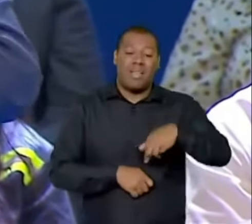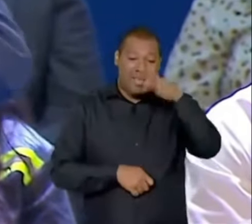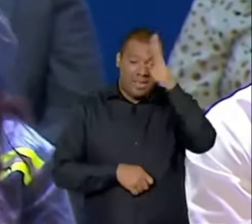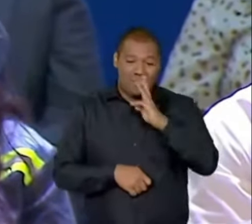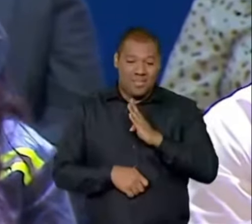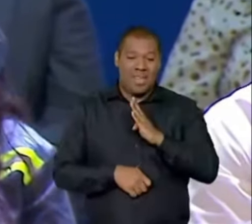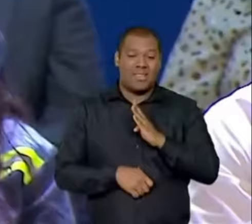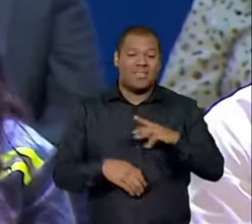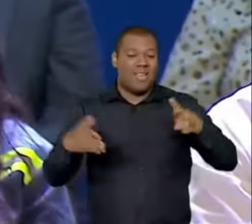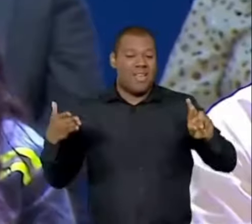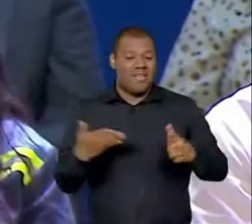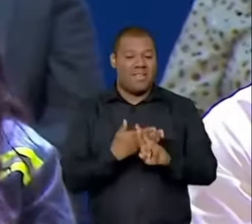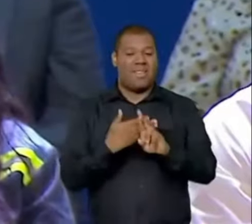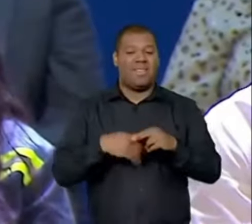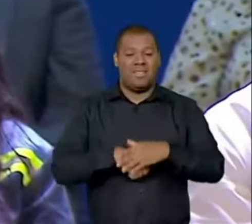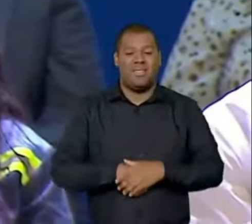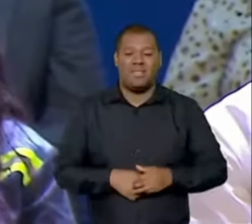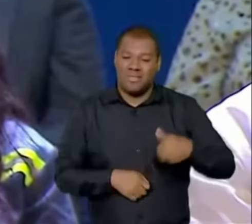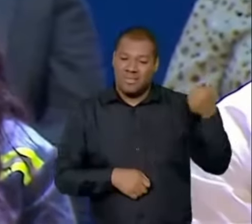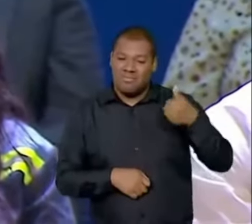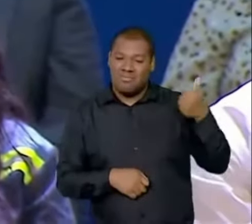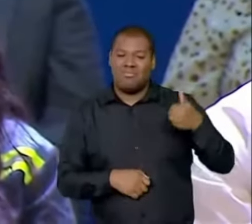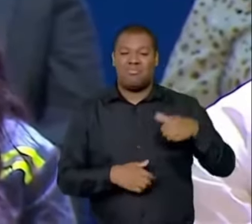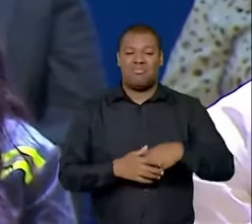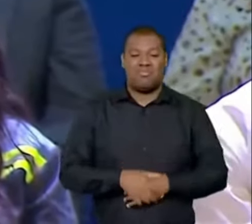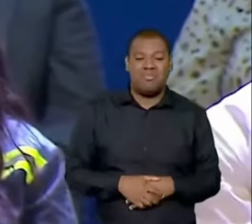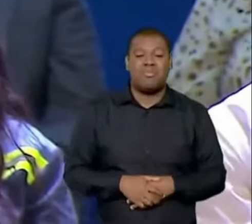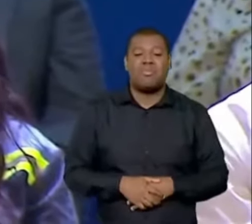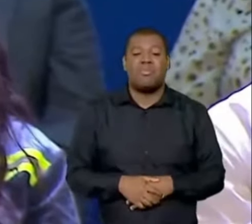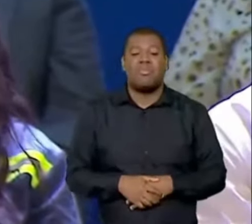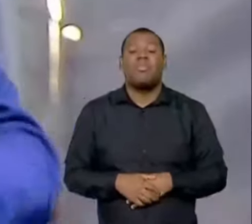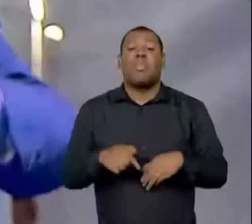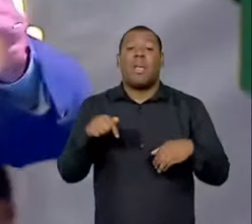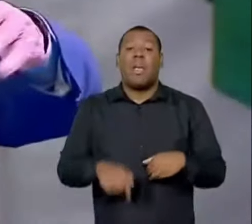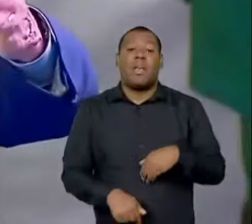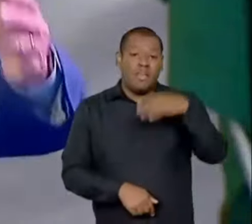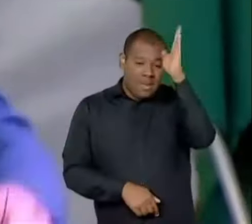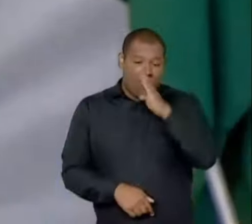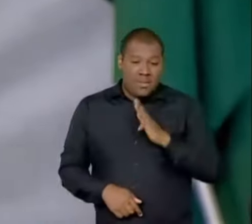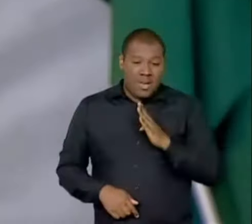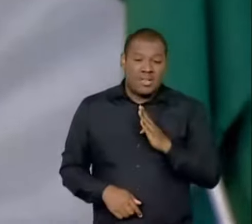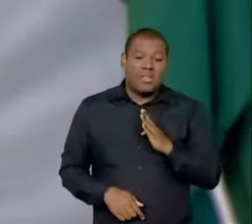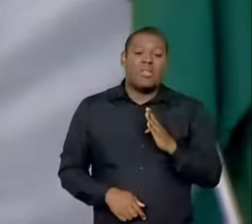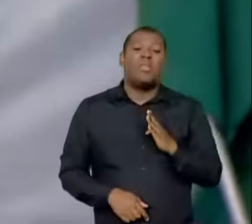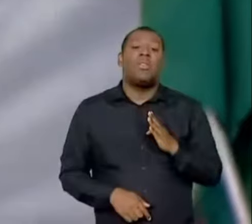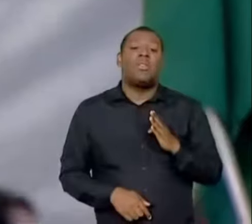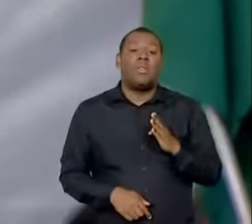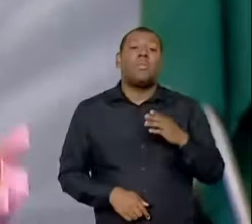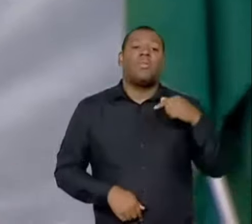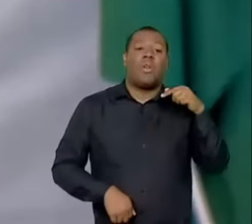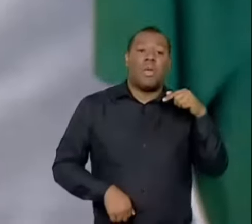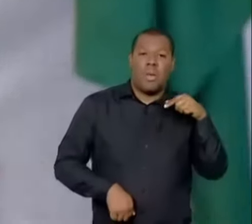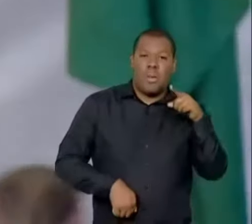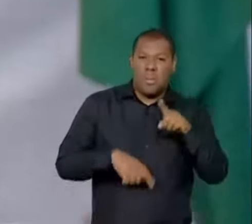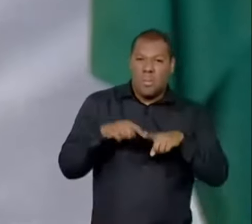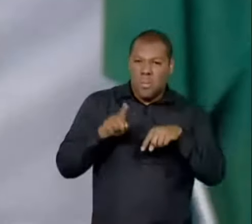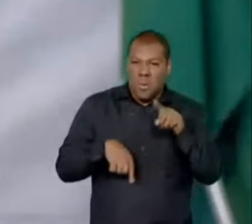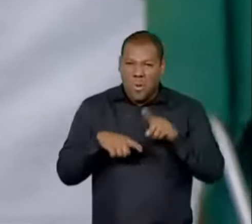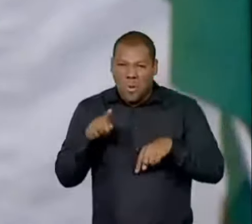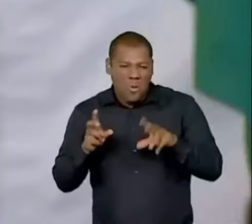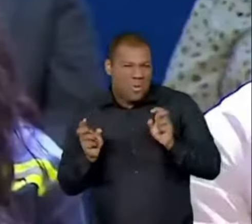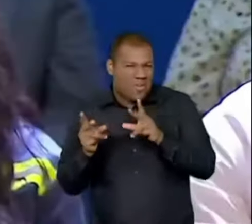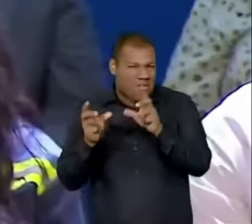está exportador de commodities, porque o Brasil precisa produzir mais produtos de valor agregado, mais indústria,